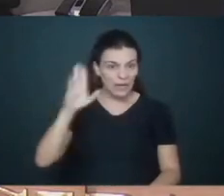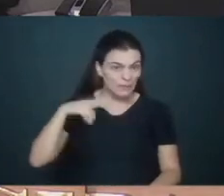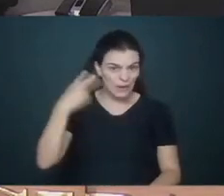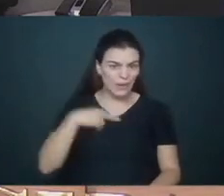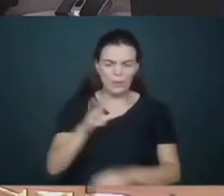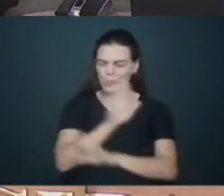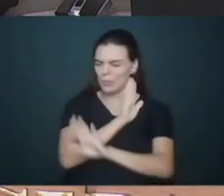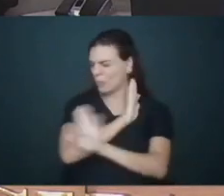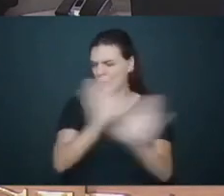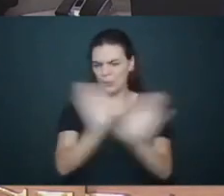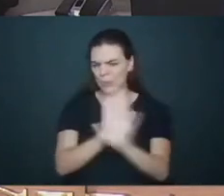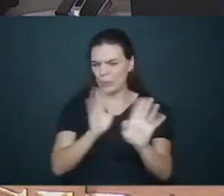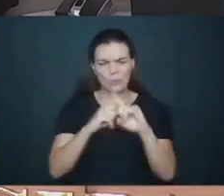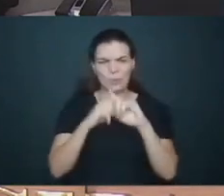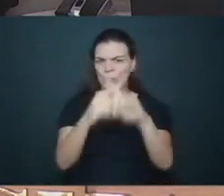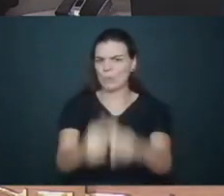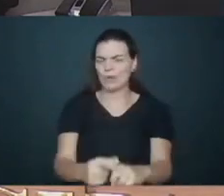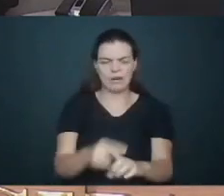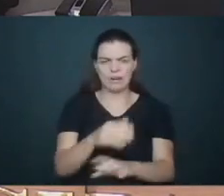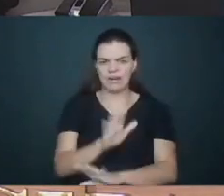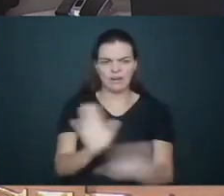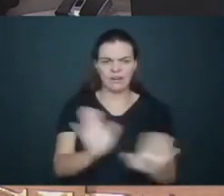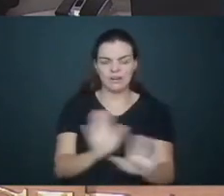se preocupe com isso, jamais. Porém,